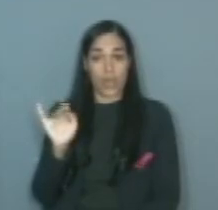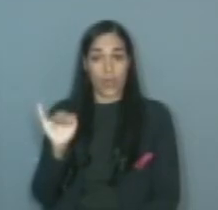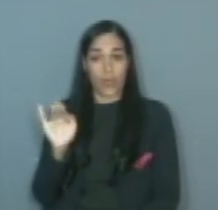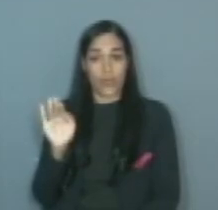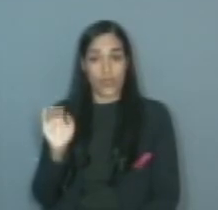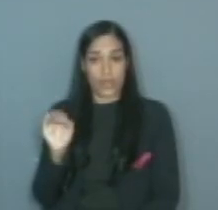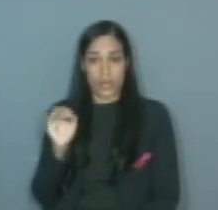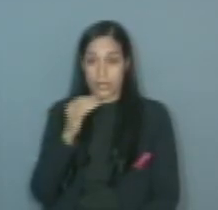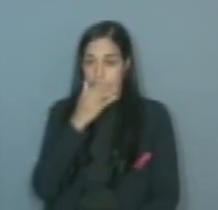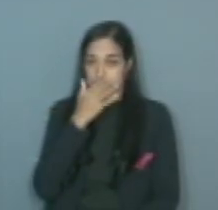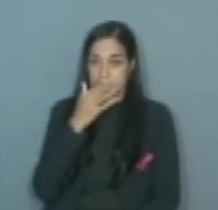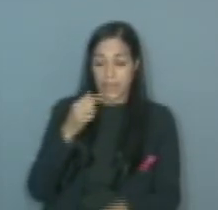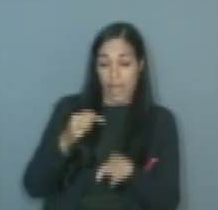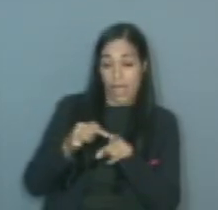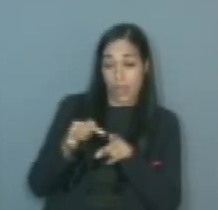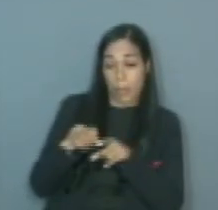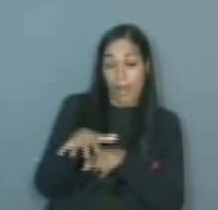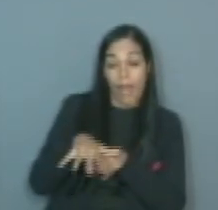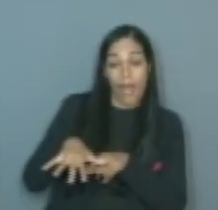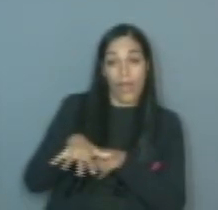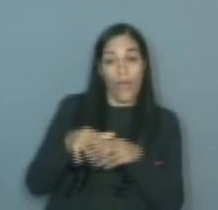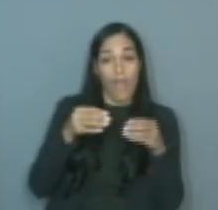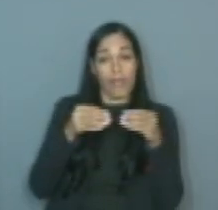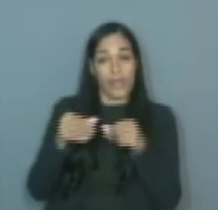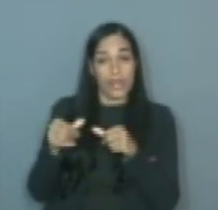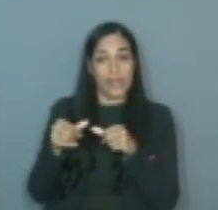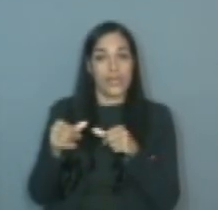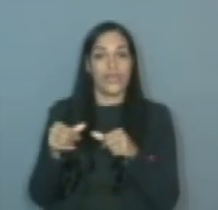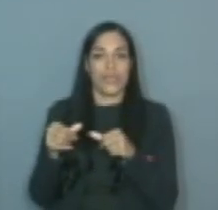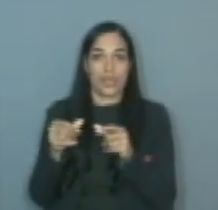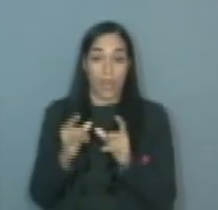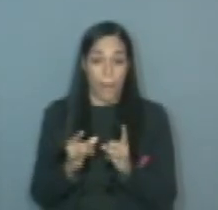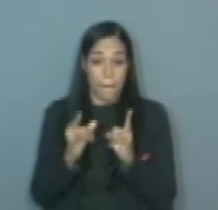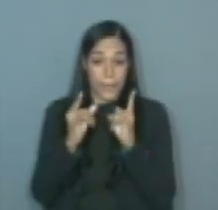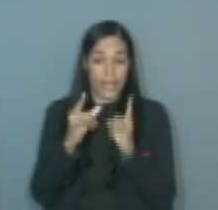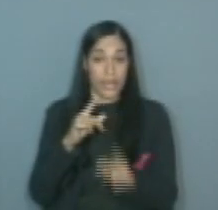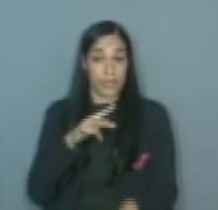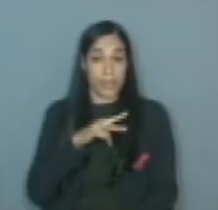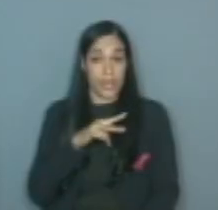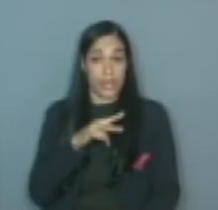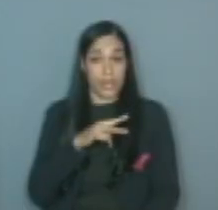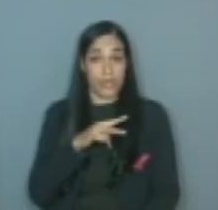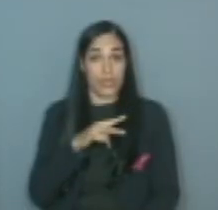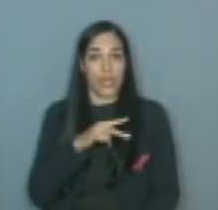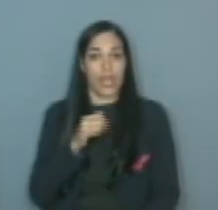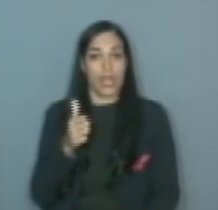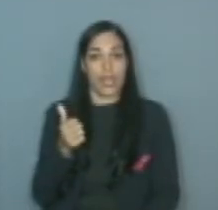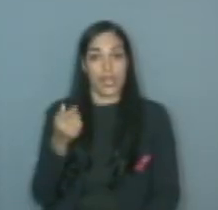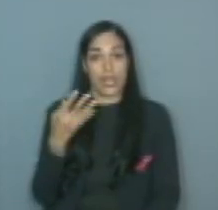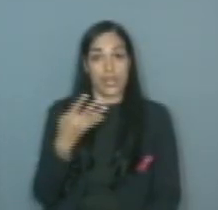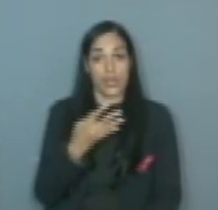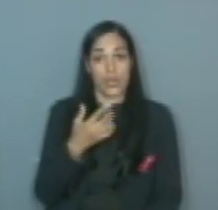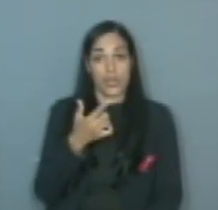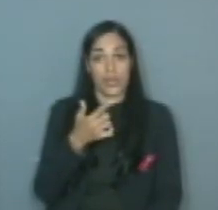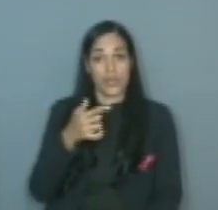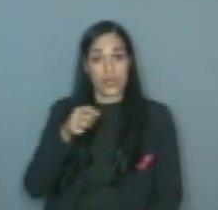particular, fica no número 1428. E o que está acontecendo lá é que o prédio